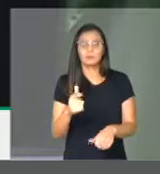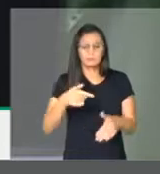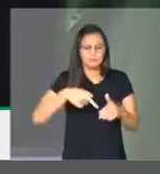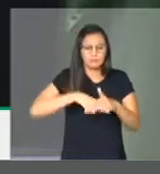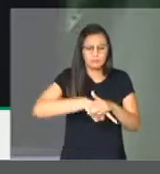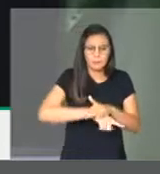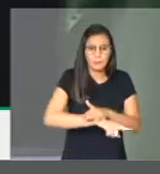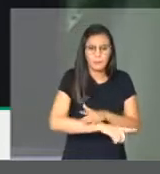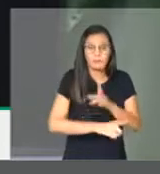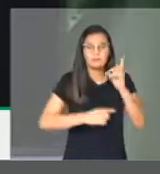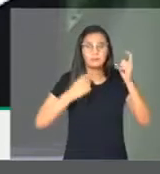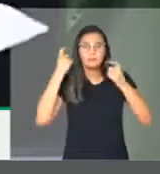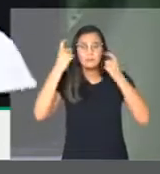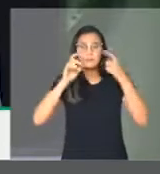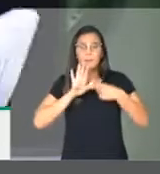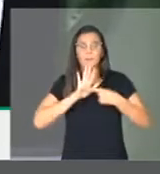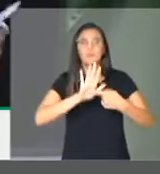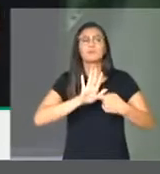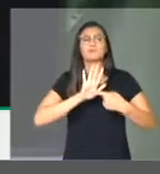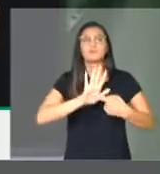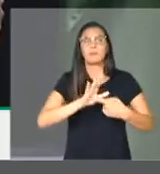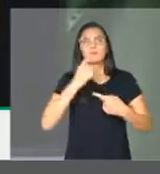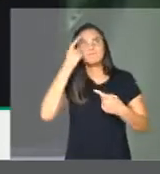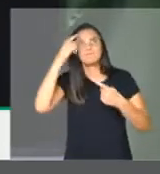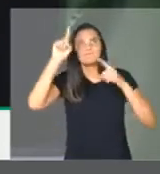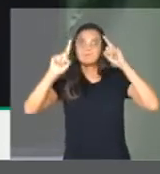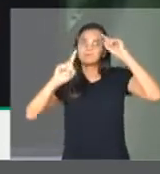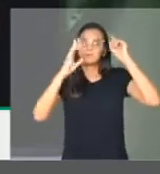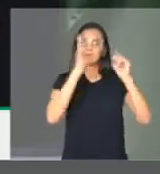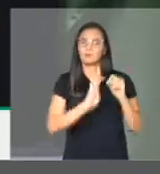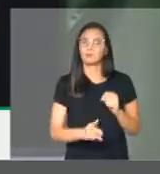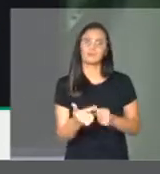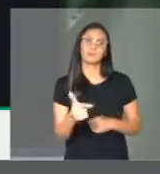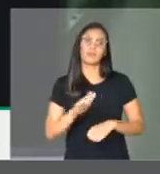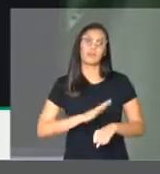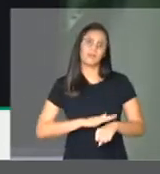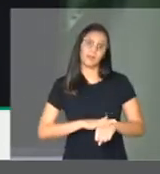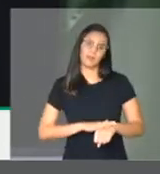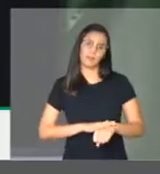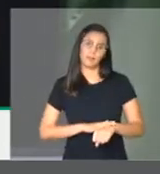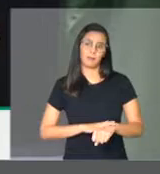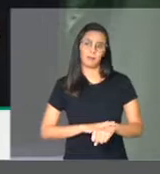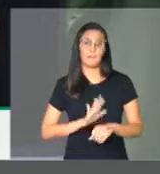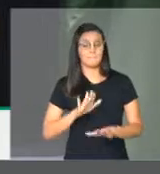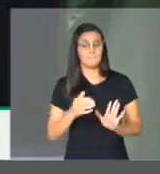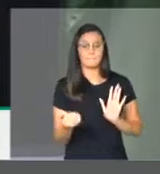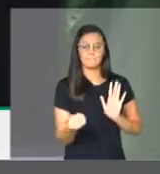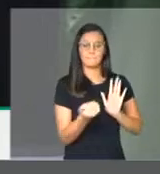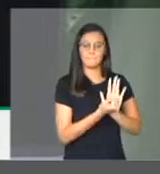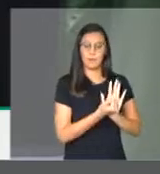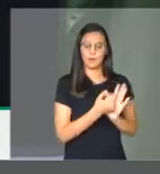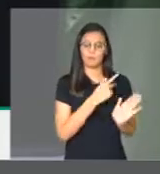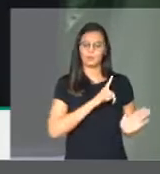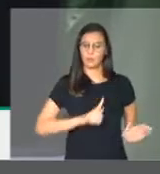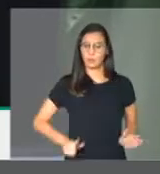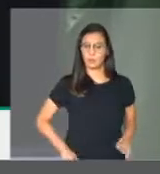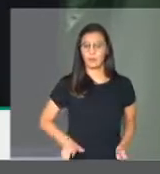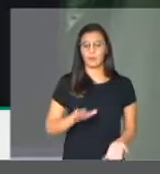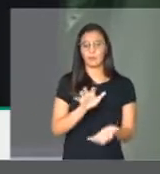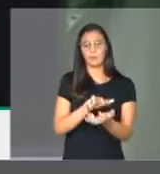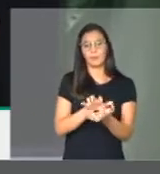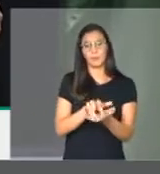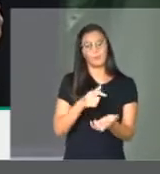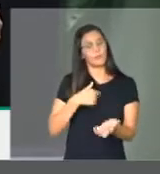aprofundar as suas preocupações nem as suas ideias ao Brasil, embora tenha marcado seus governos em Pernambuco, dos quais